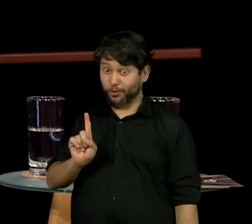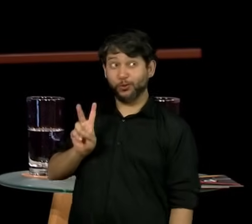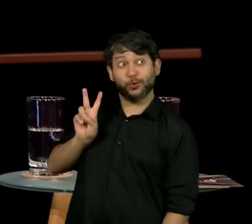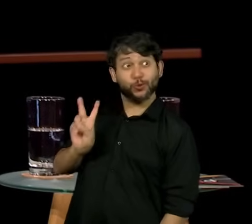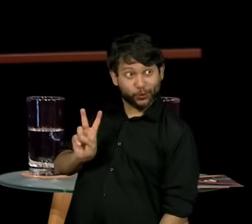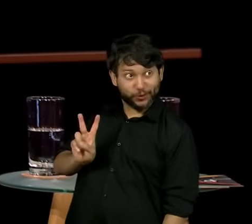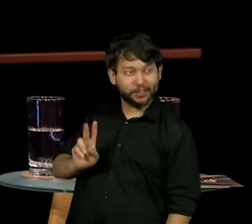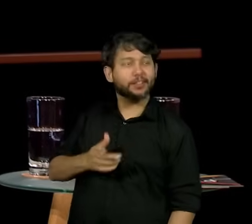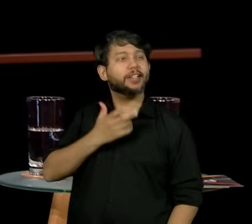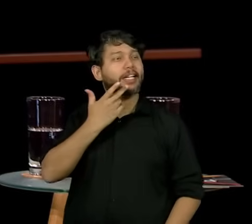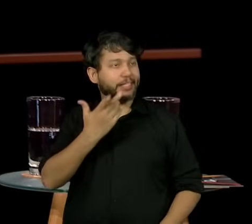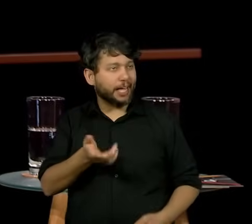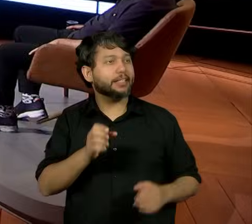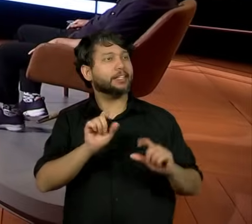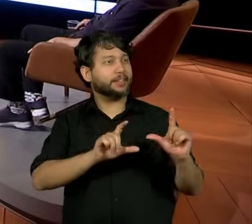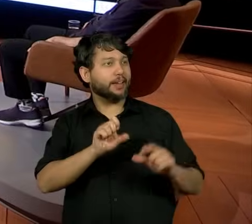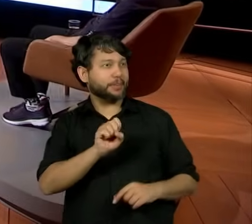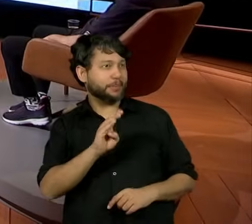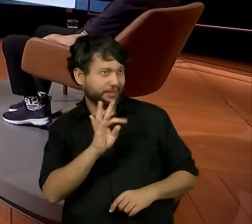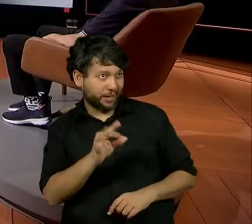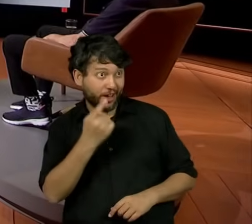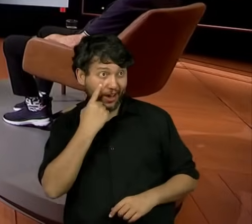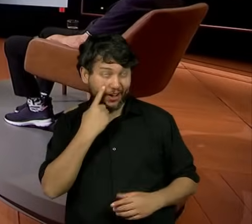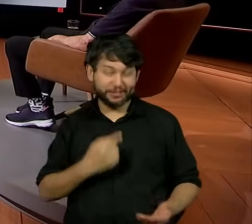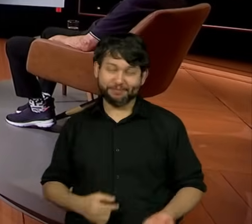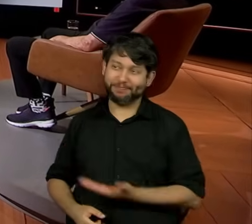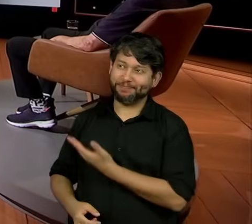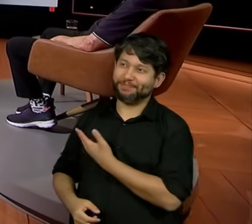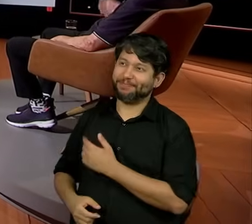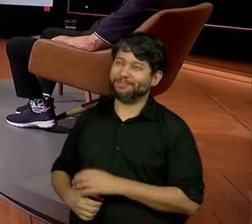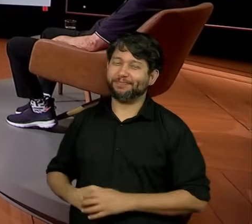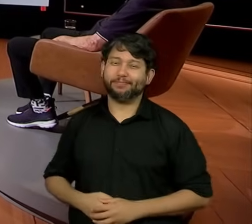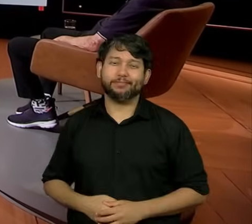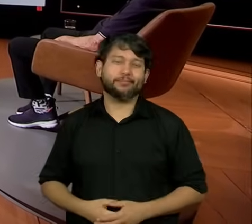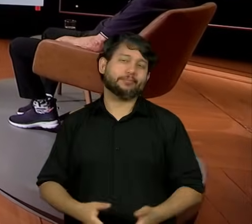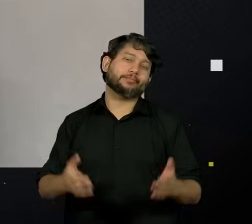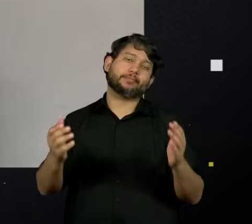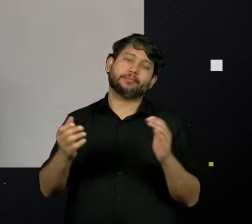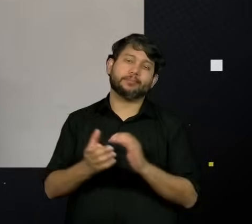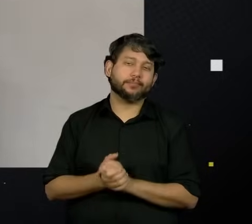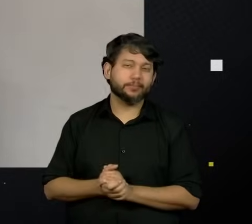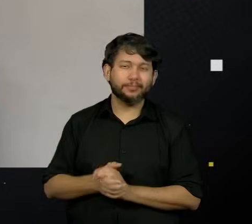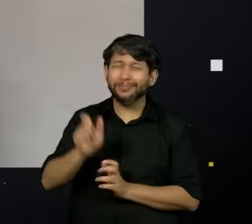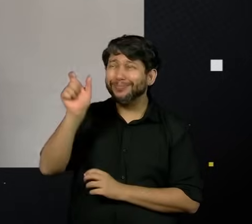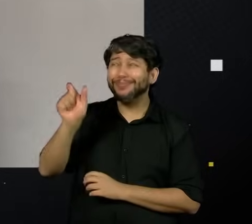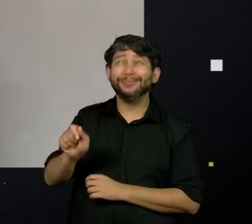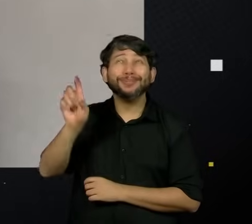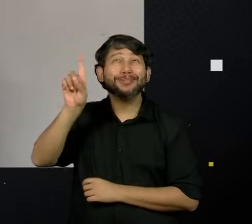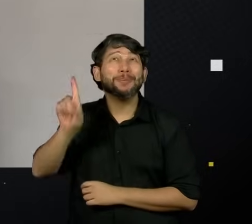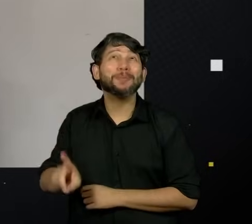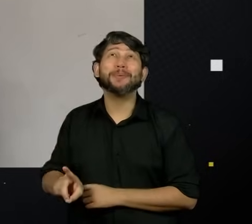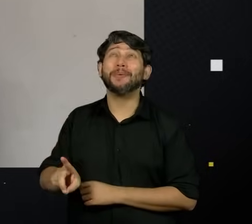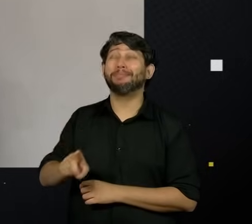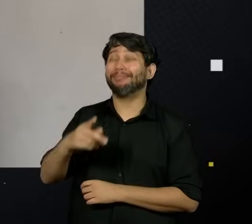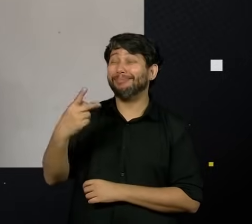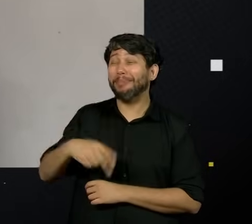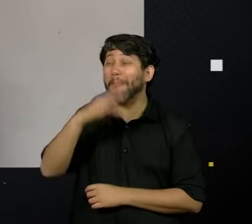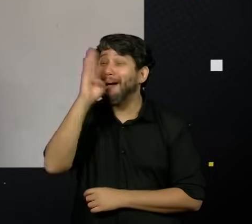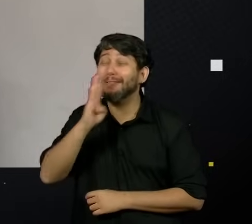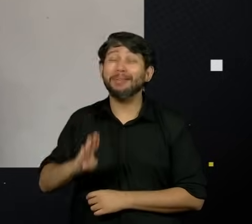falou do SBT, olha aí. Ai, meu Deus. O Jacques Lagoa é um dos maiores diretores que o nosso país